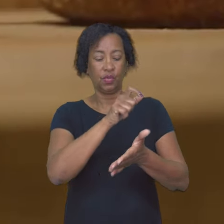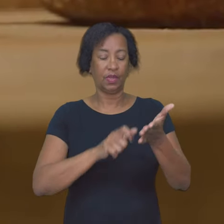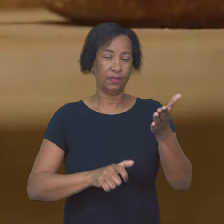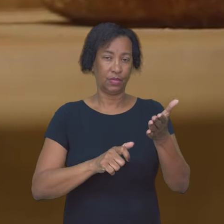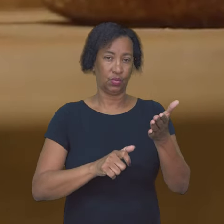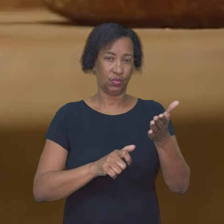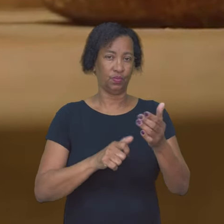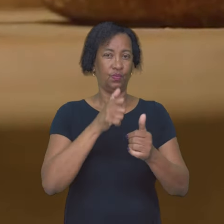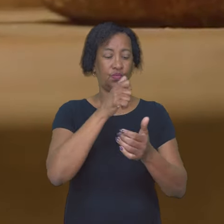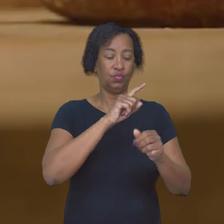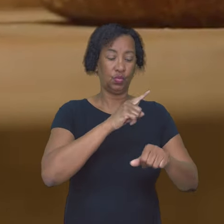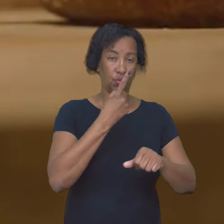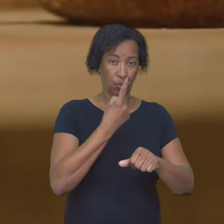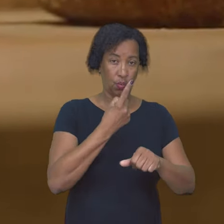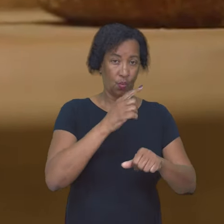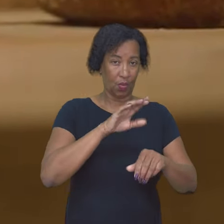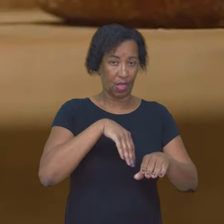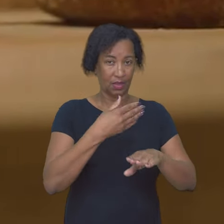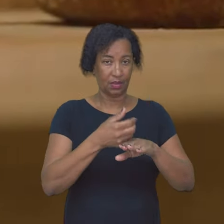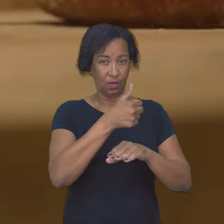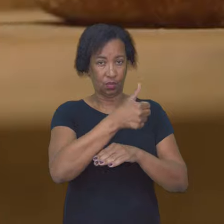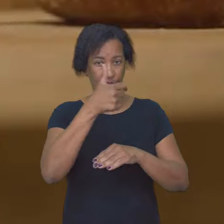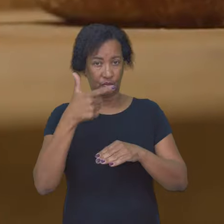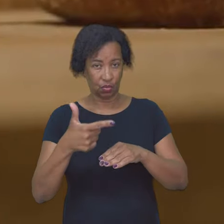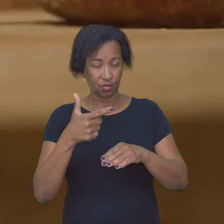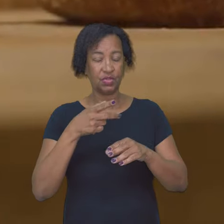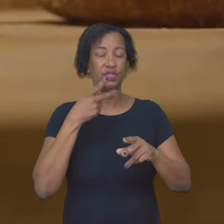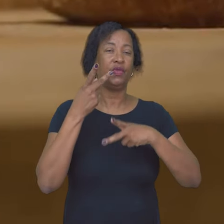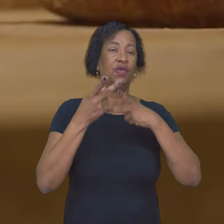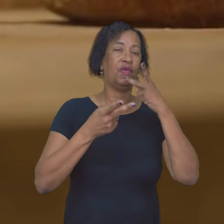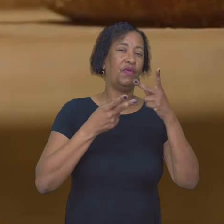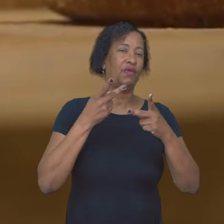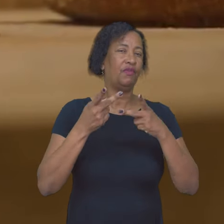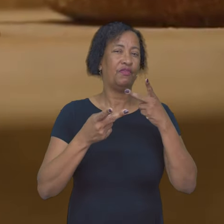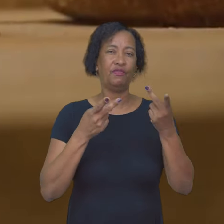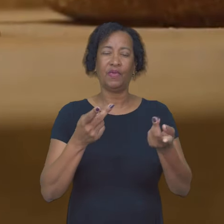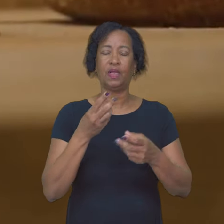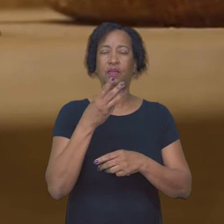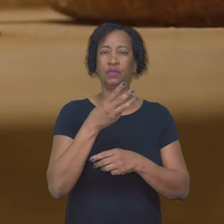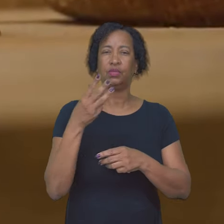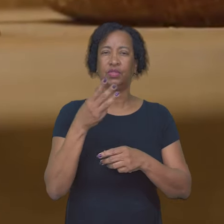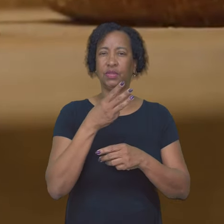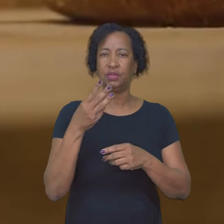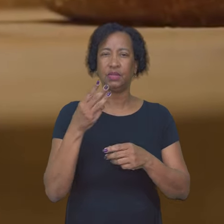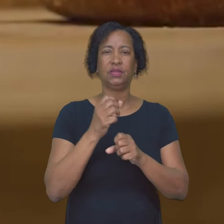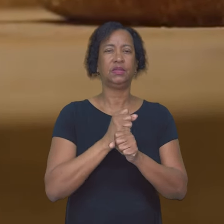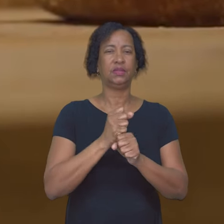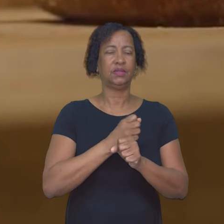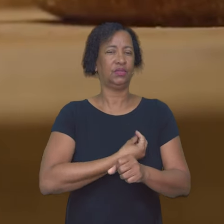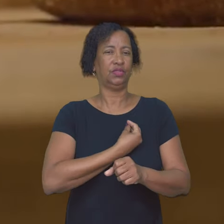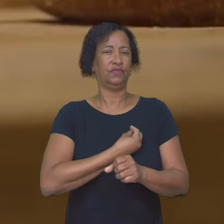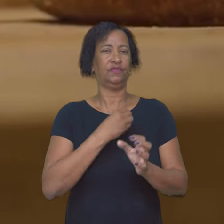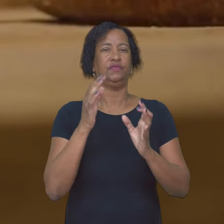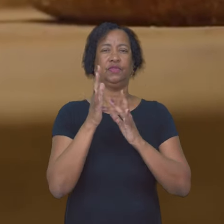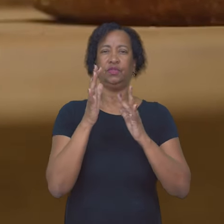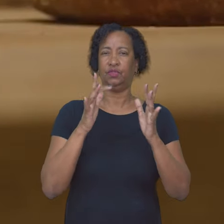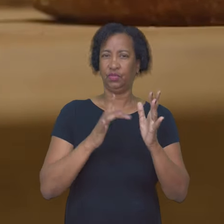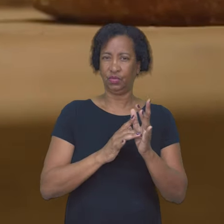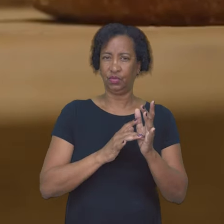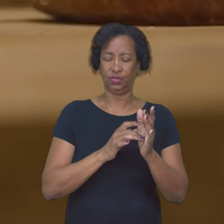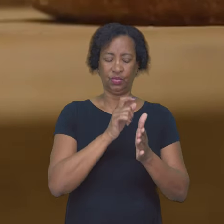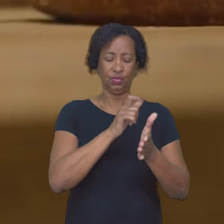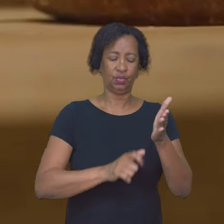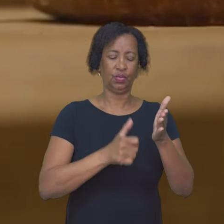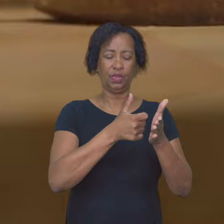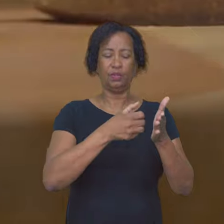12 capítulos que correspondem à metade do livro falam sobre os primeiros 33 anos da vida de Jesus do capítulo